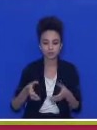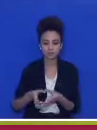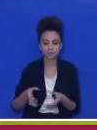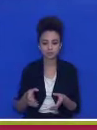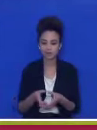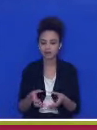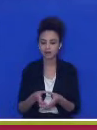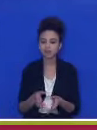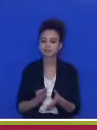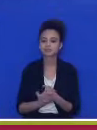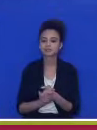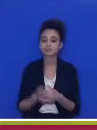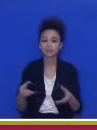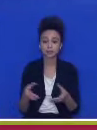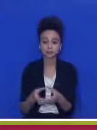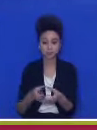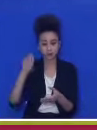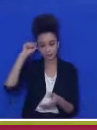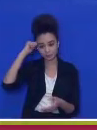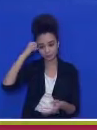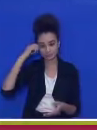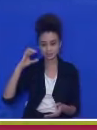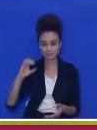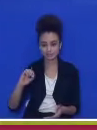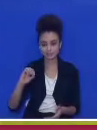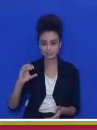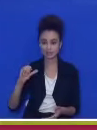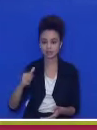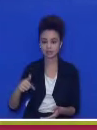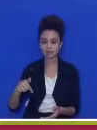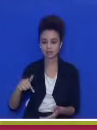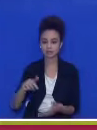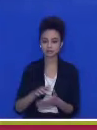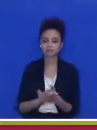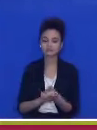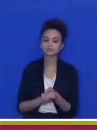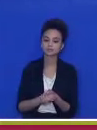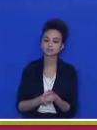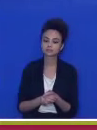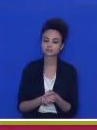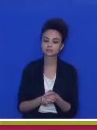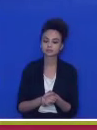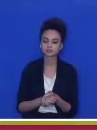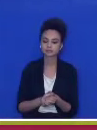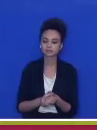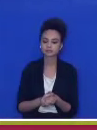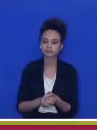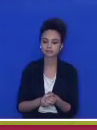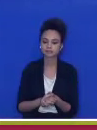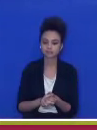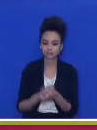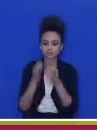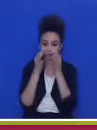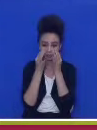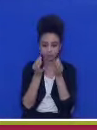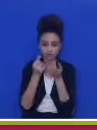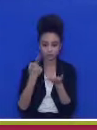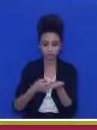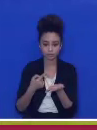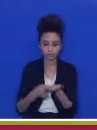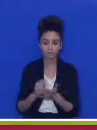primeiro sorteio da dupla Sena. Bola preta 07. Preta 07. Vamos